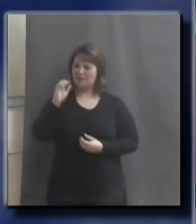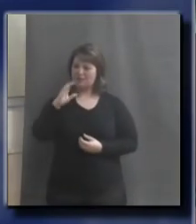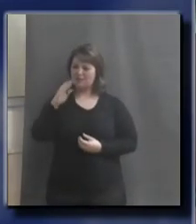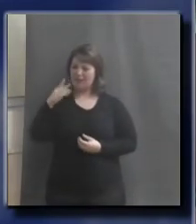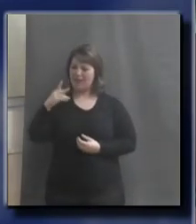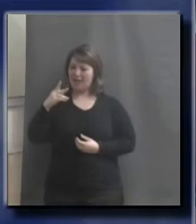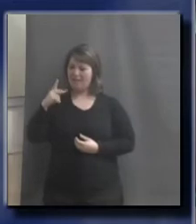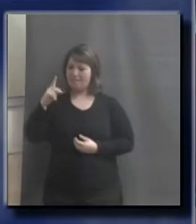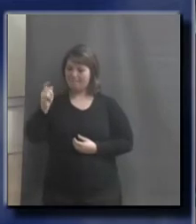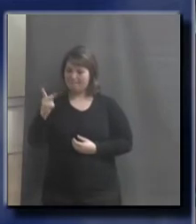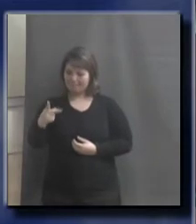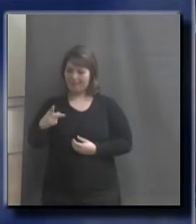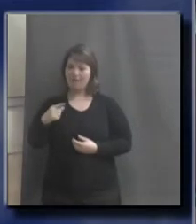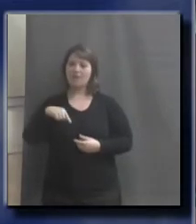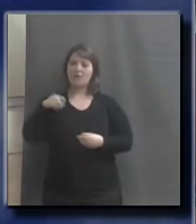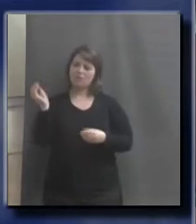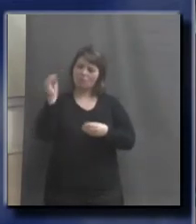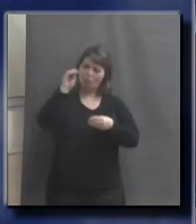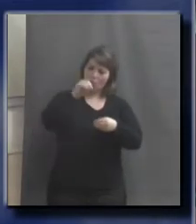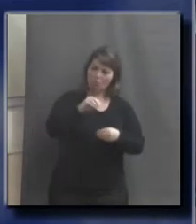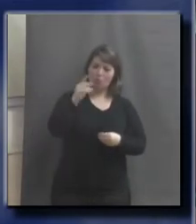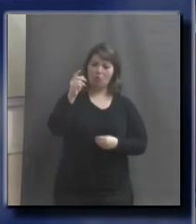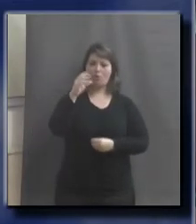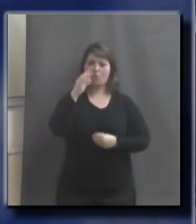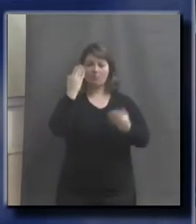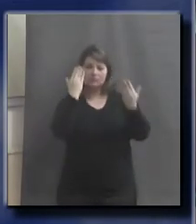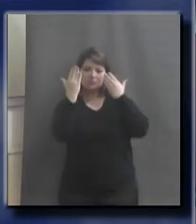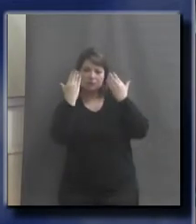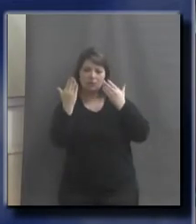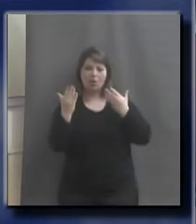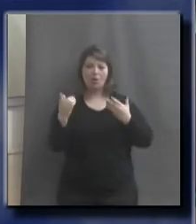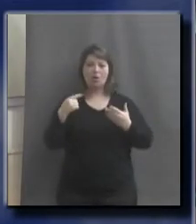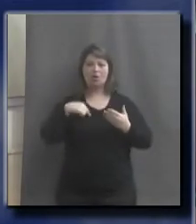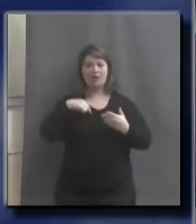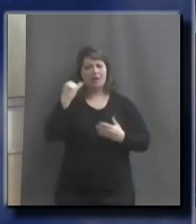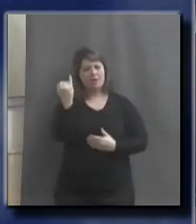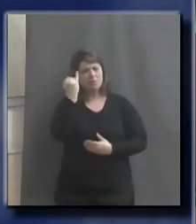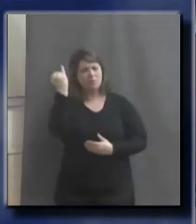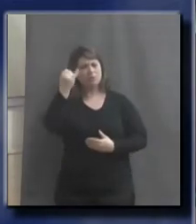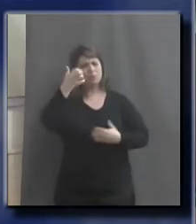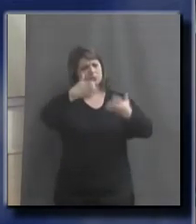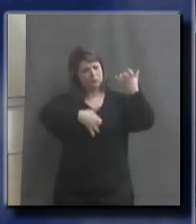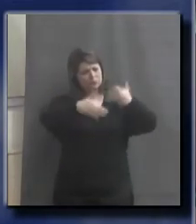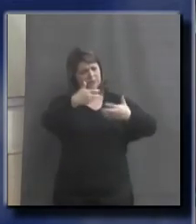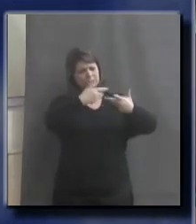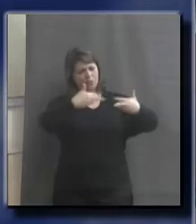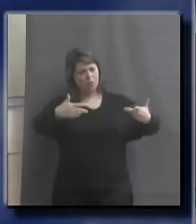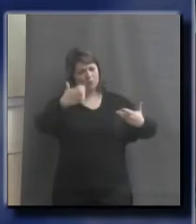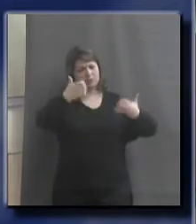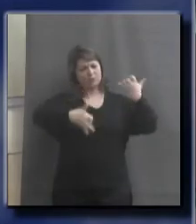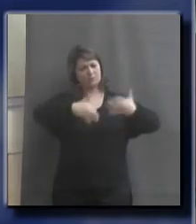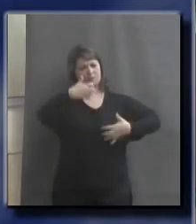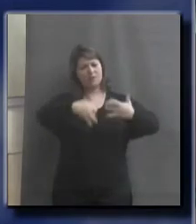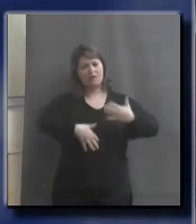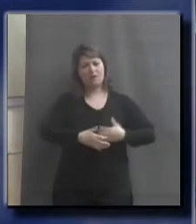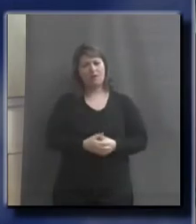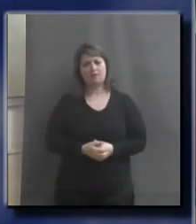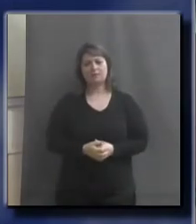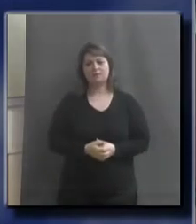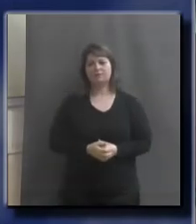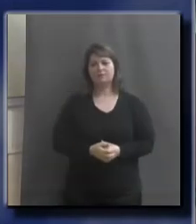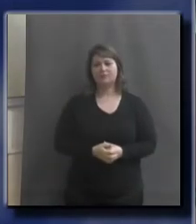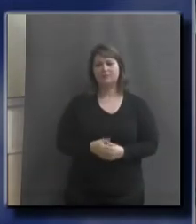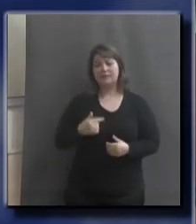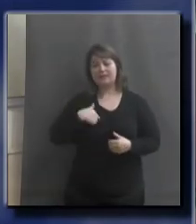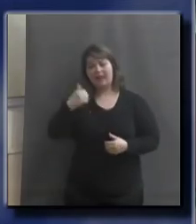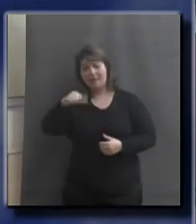que colocou lá as psicólogas, a categoria trouxe questões importantes que desejavam e avaliavam ser